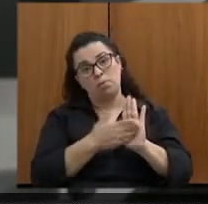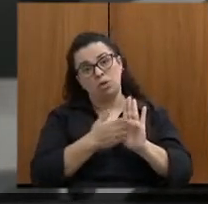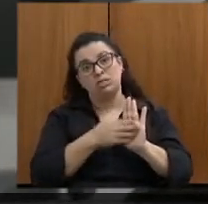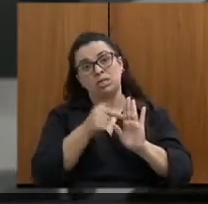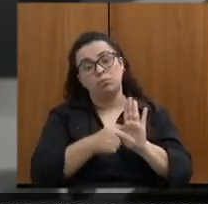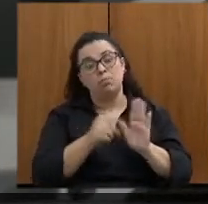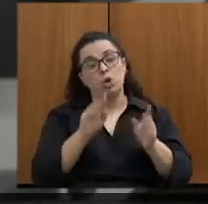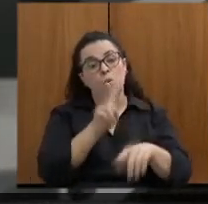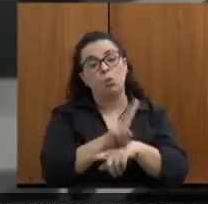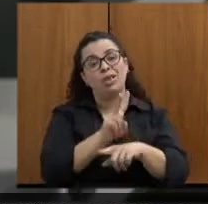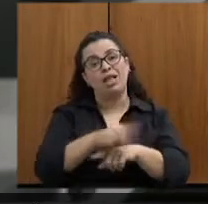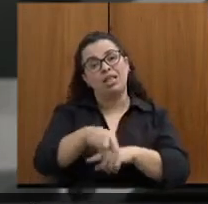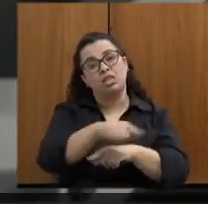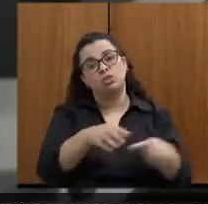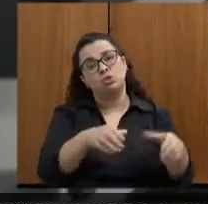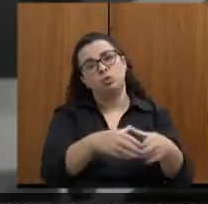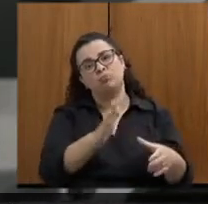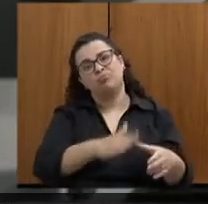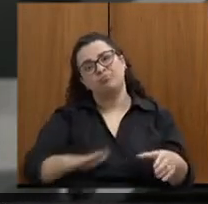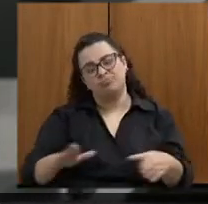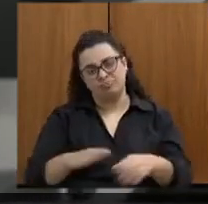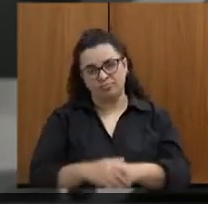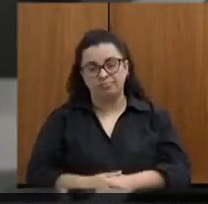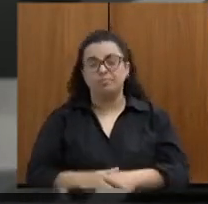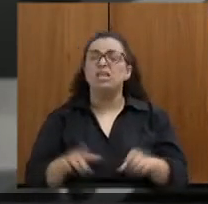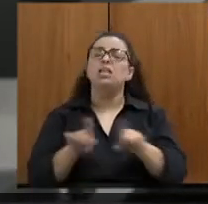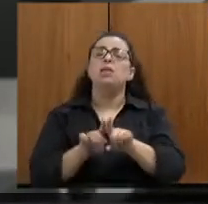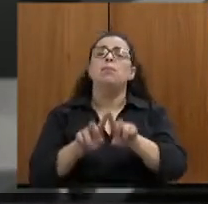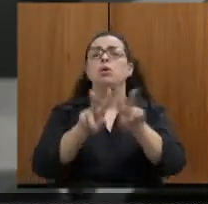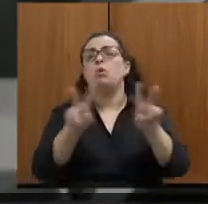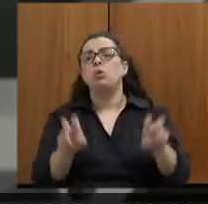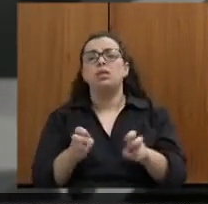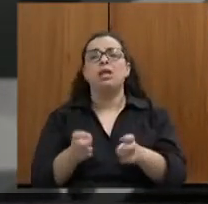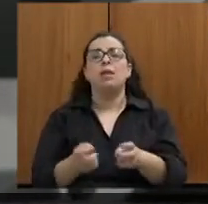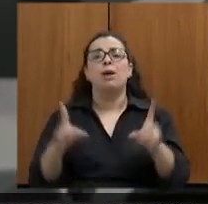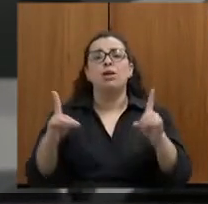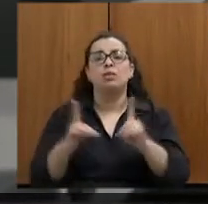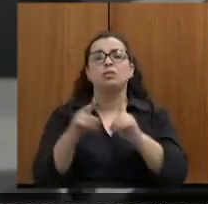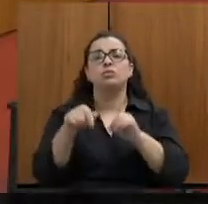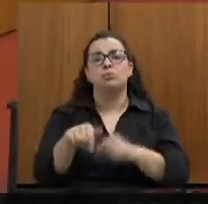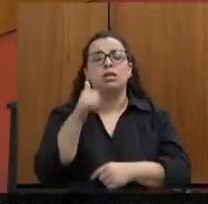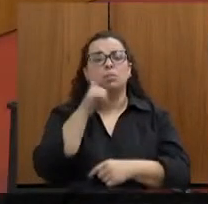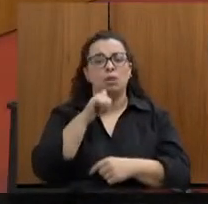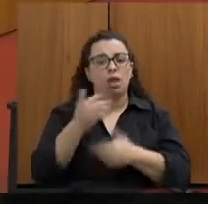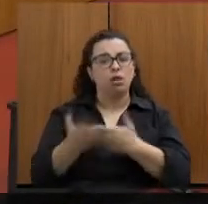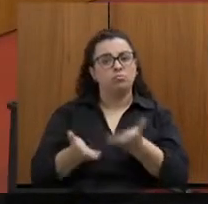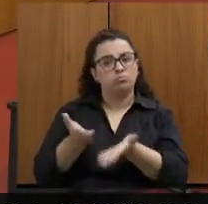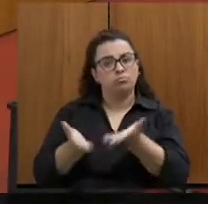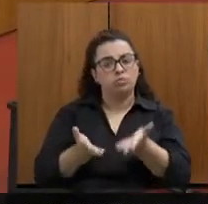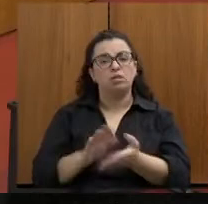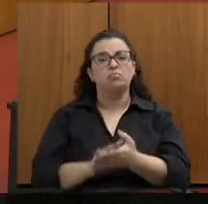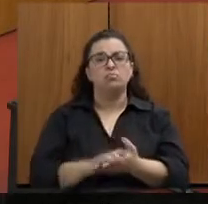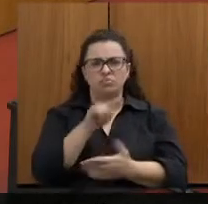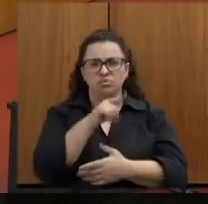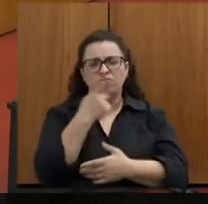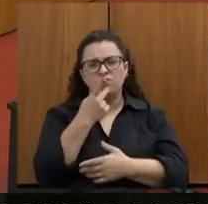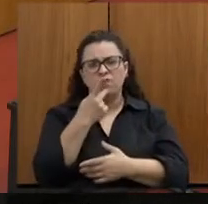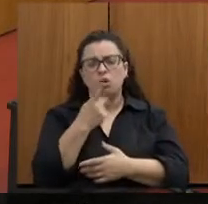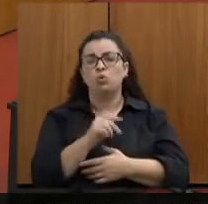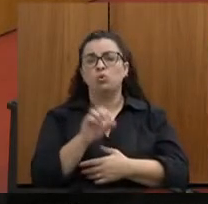dessas pessoas. Ainda no atendimento às mulheres, foi falado aqui na apresentação sobre os CERNAS,